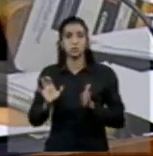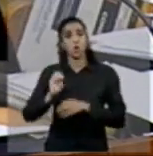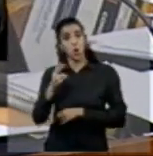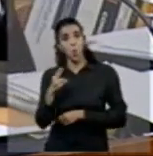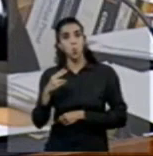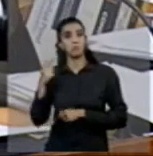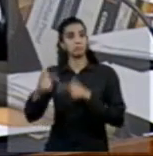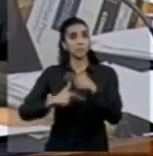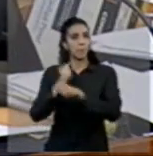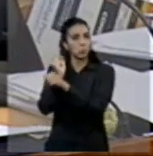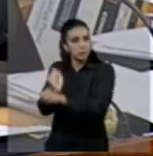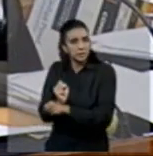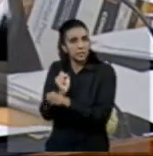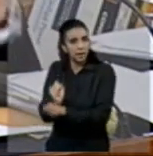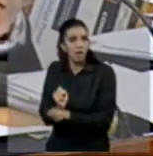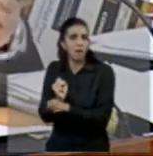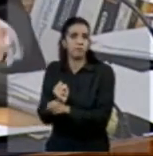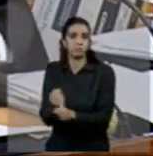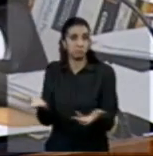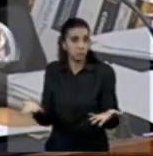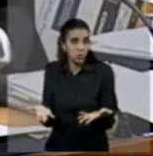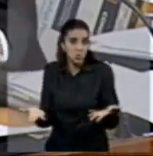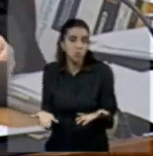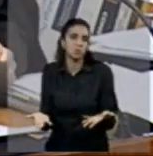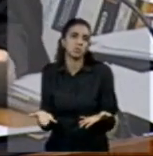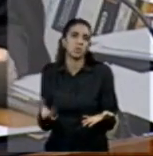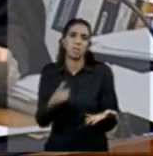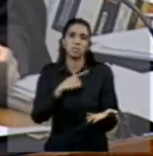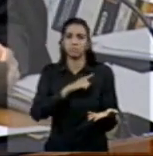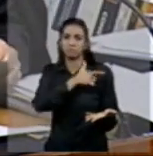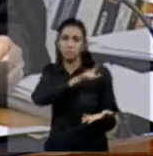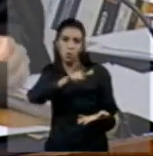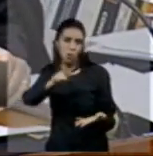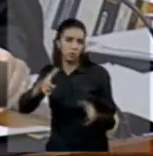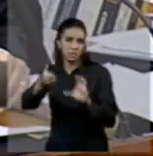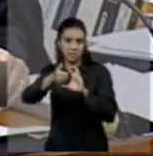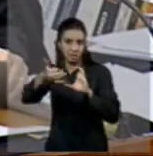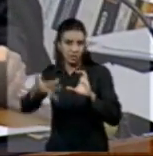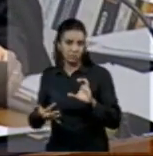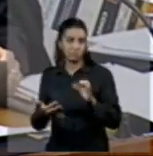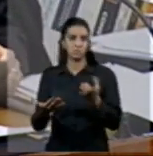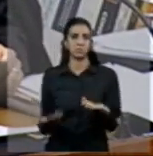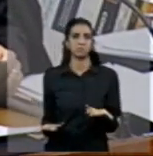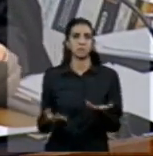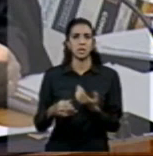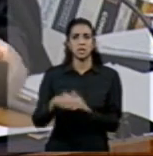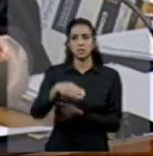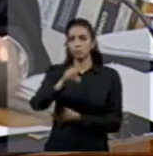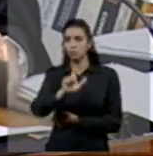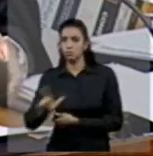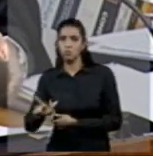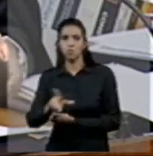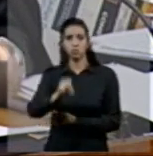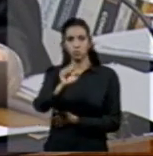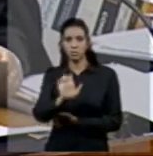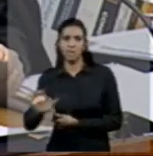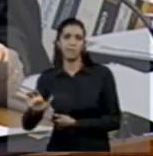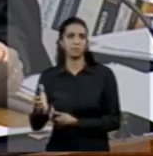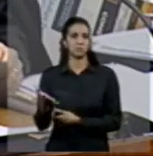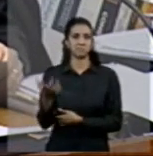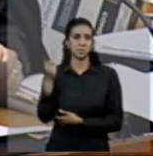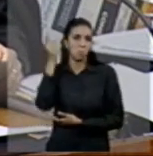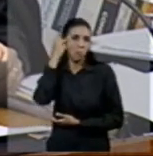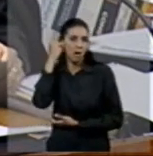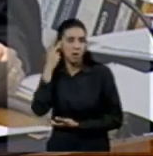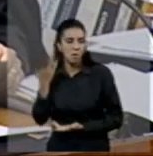trabalho escravo moderno, né, que tem outras peculiaridades, seja no sul e sudeste do país, em São